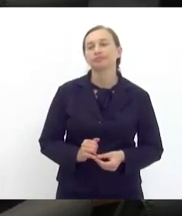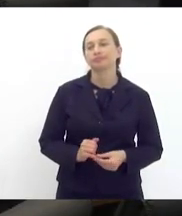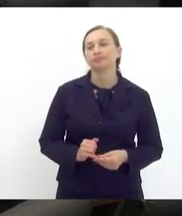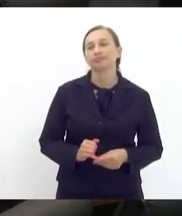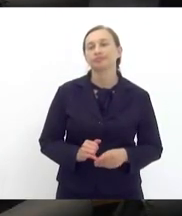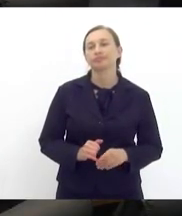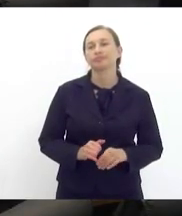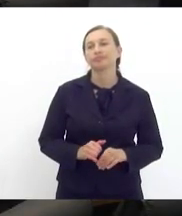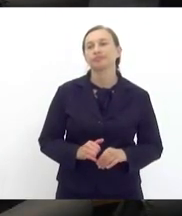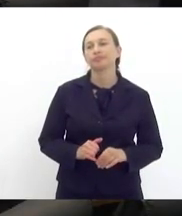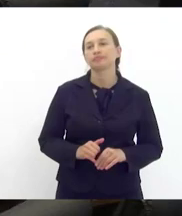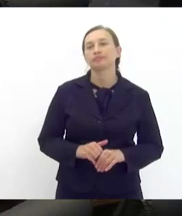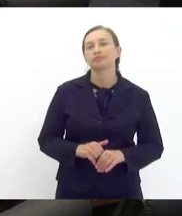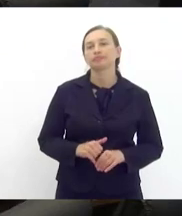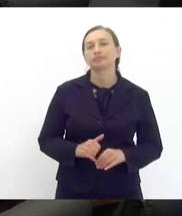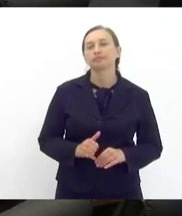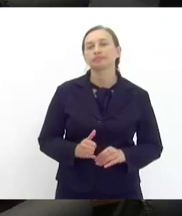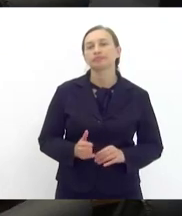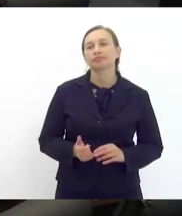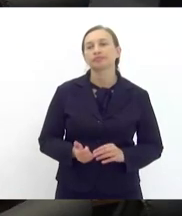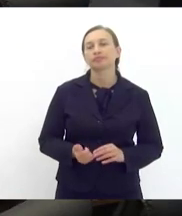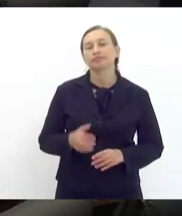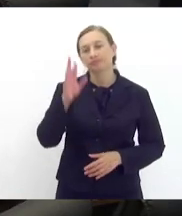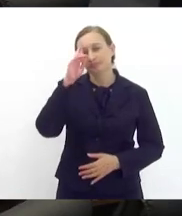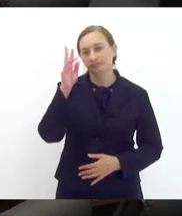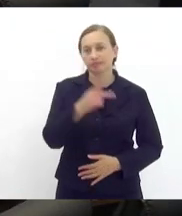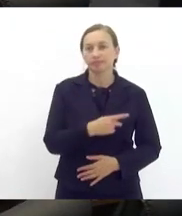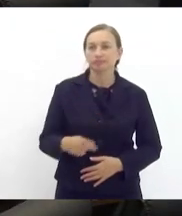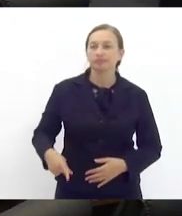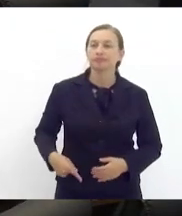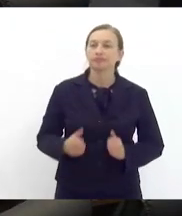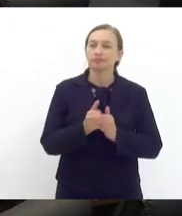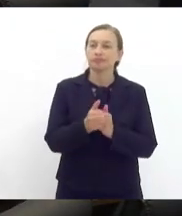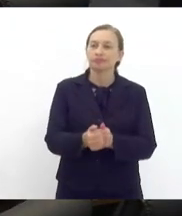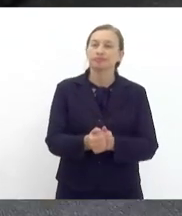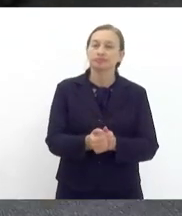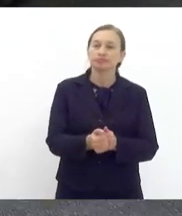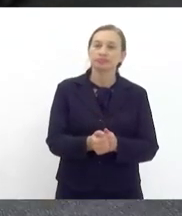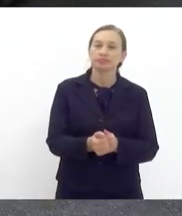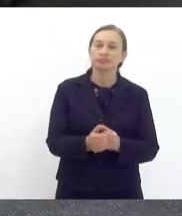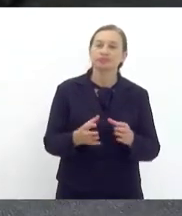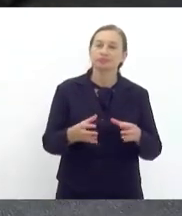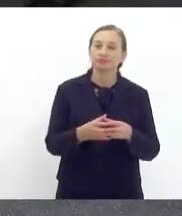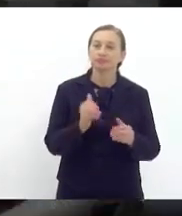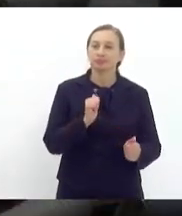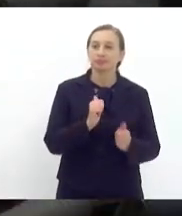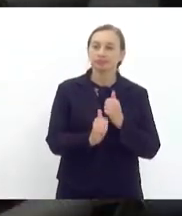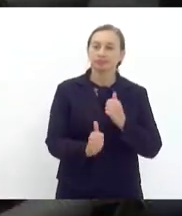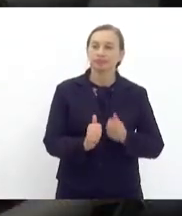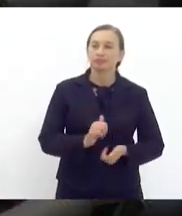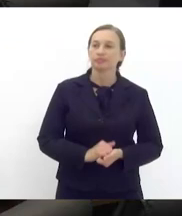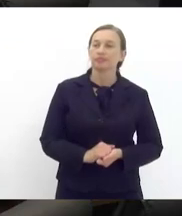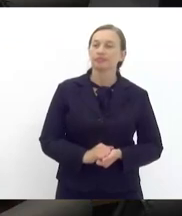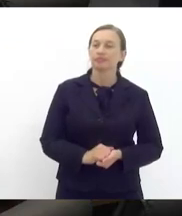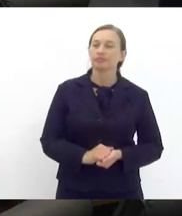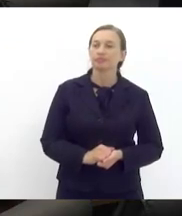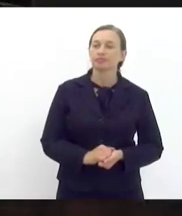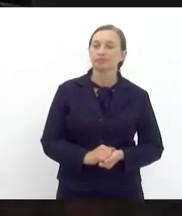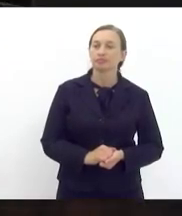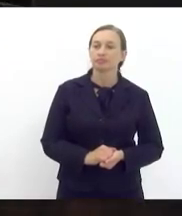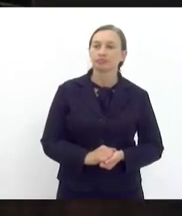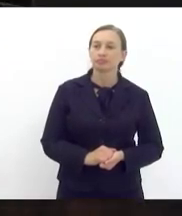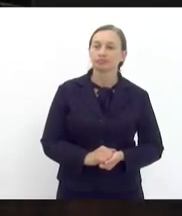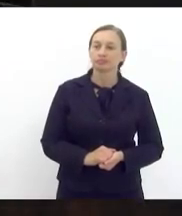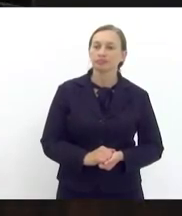é um substituto senhora presidenta vou acompanhar o parecer da comissão de esporte com os pareceres